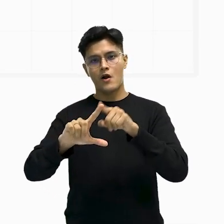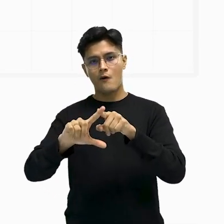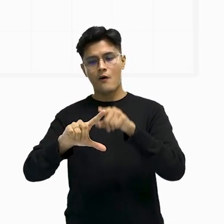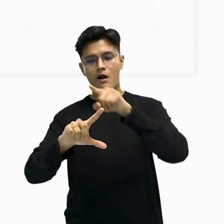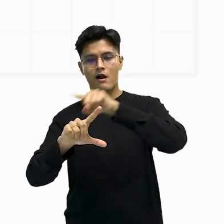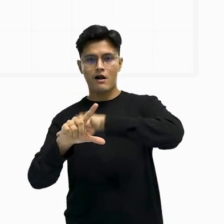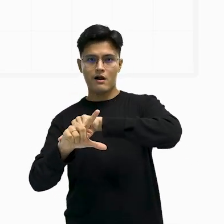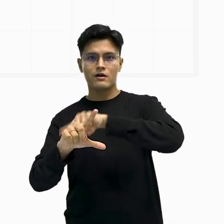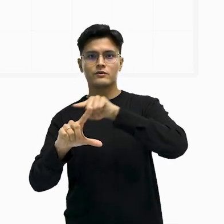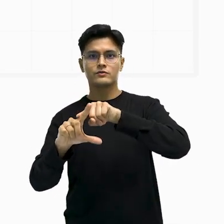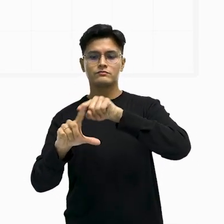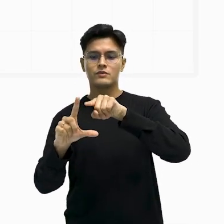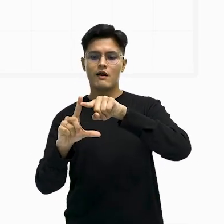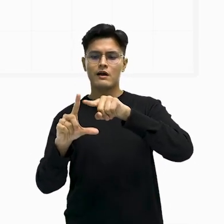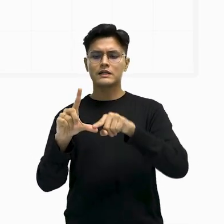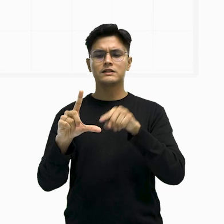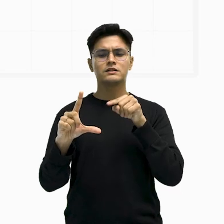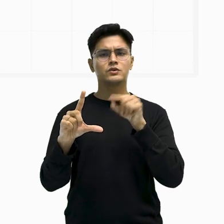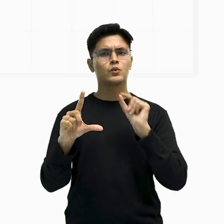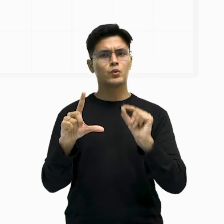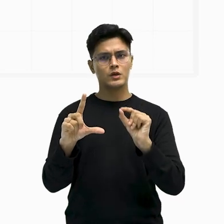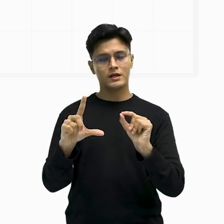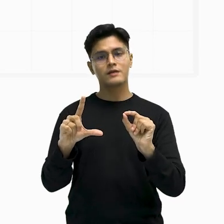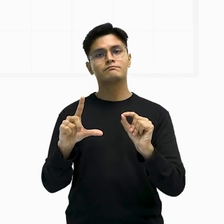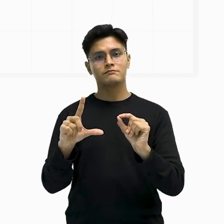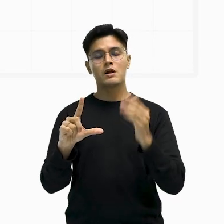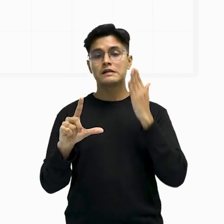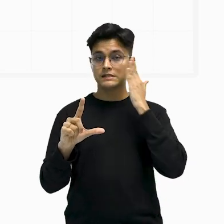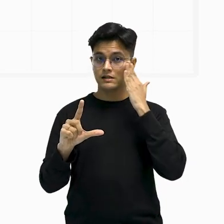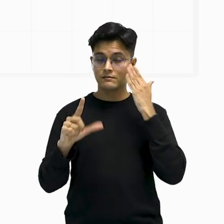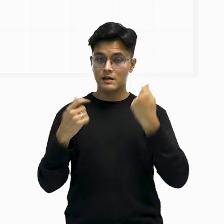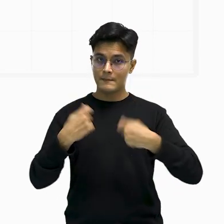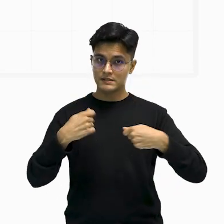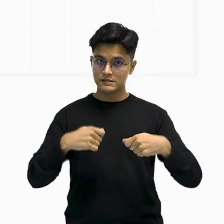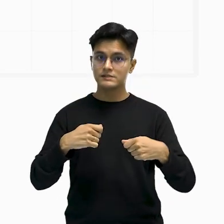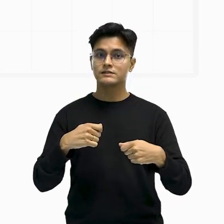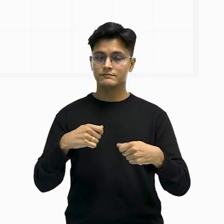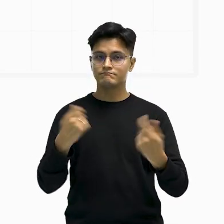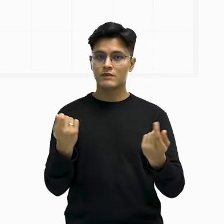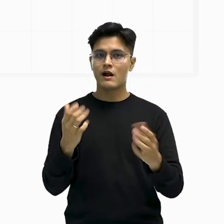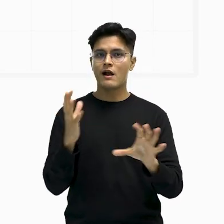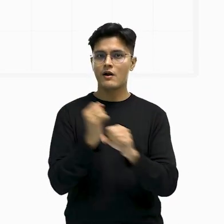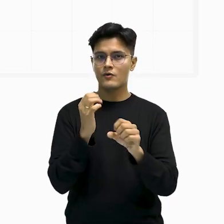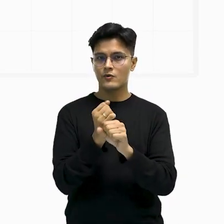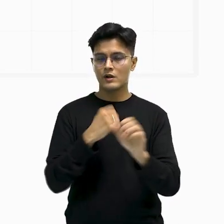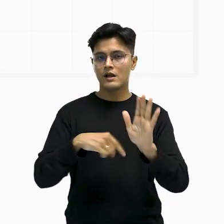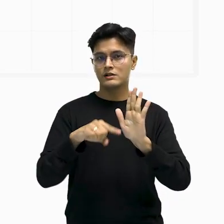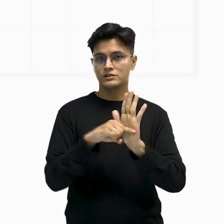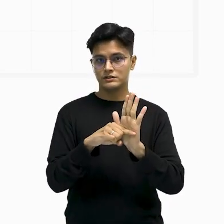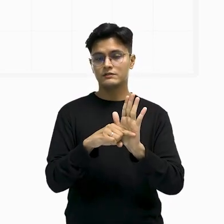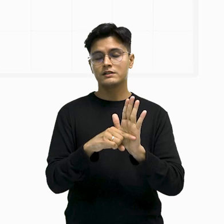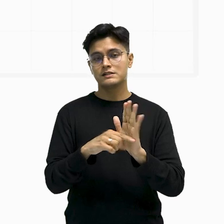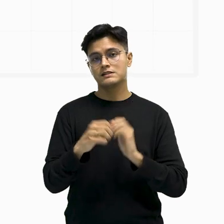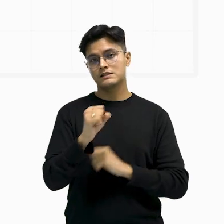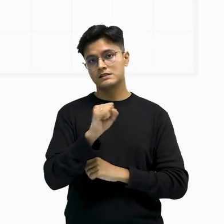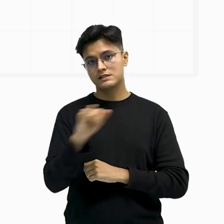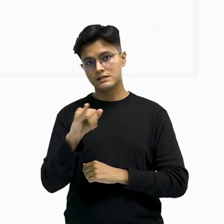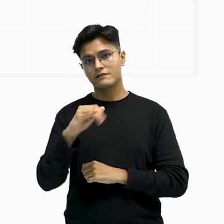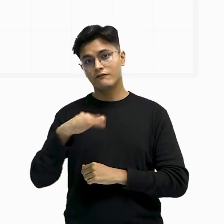que fazer? Apenas encontrar a diferença, né? Se eu já tenho 110 na parte